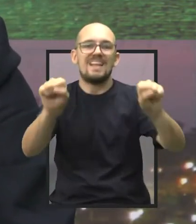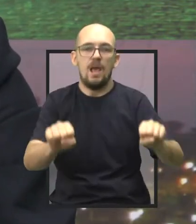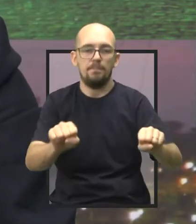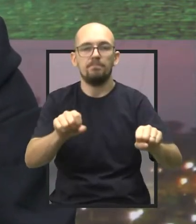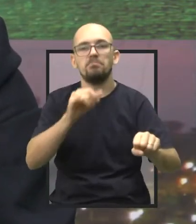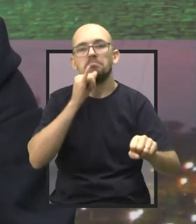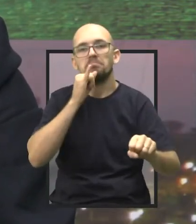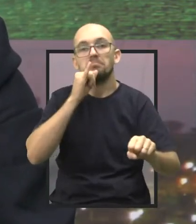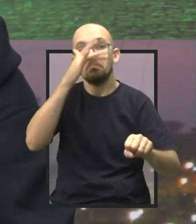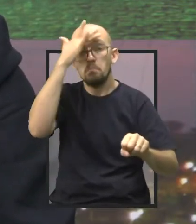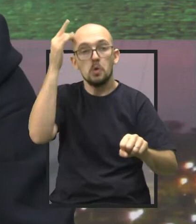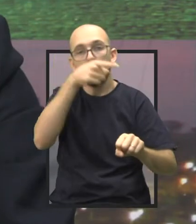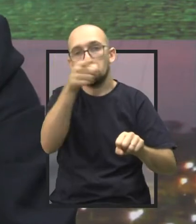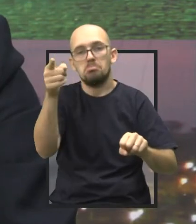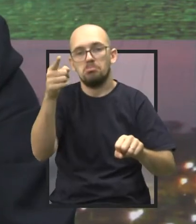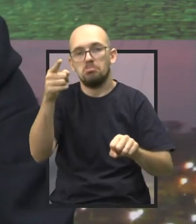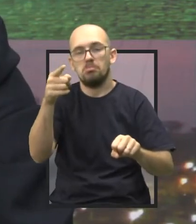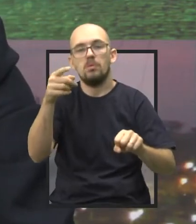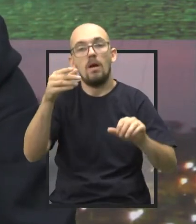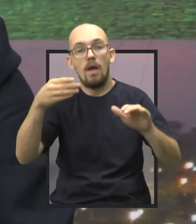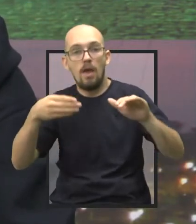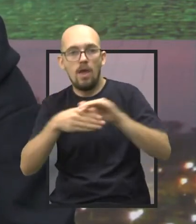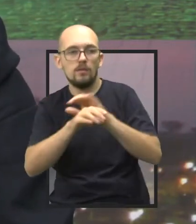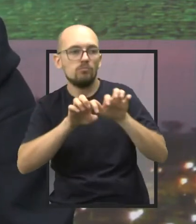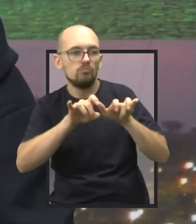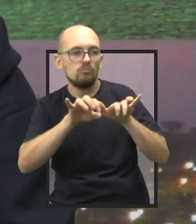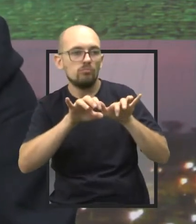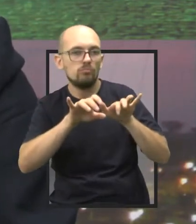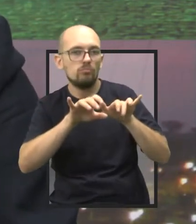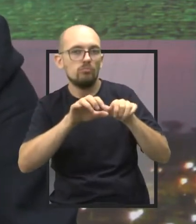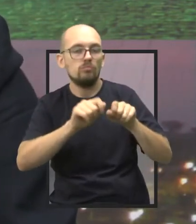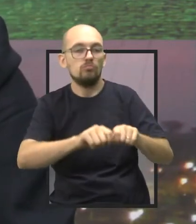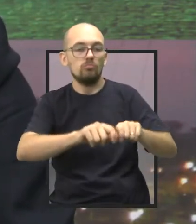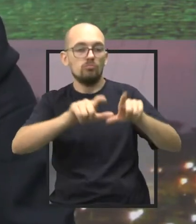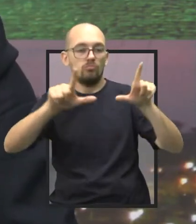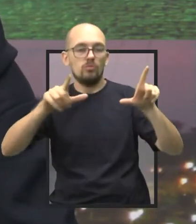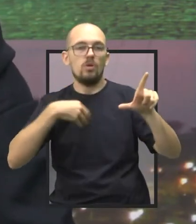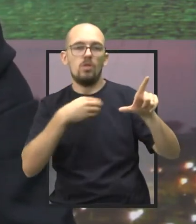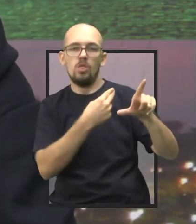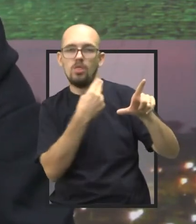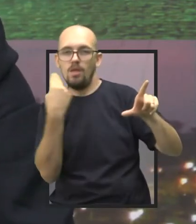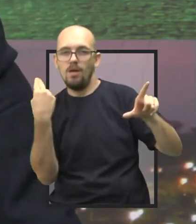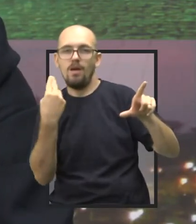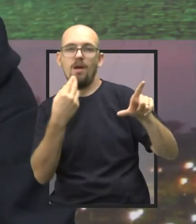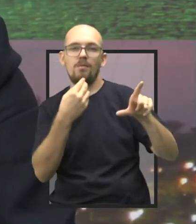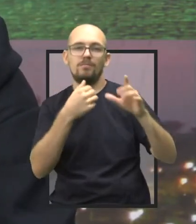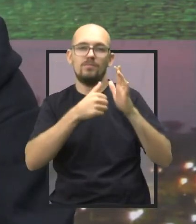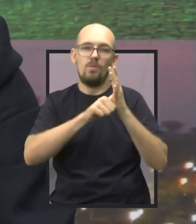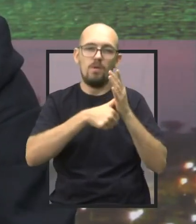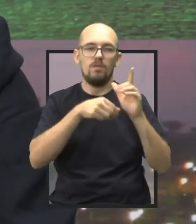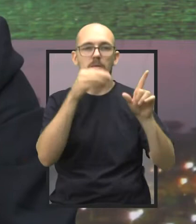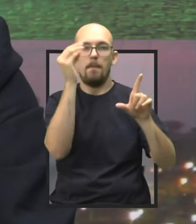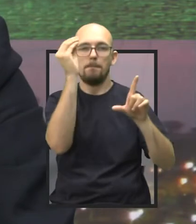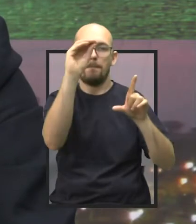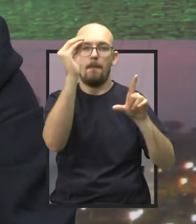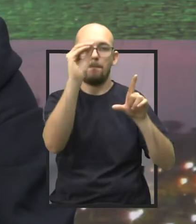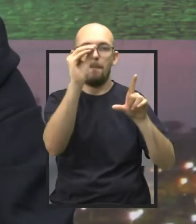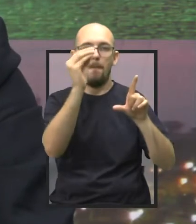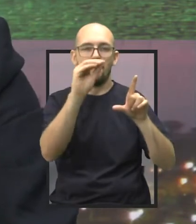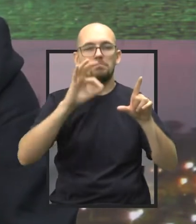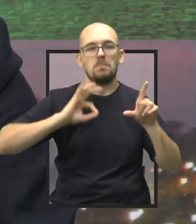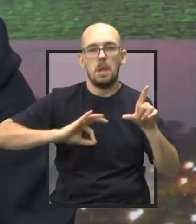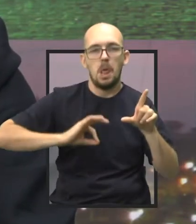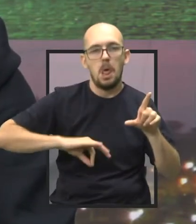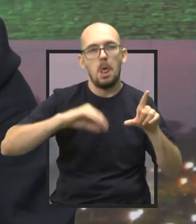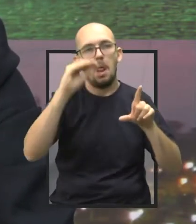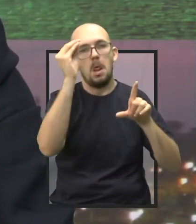entra na Secretaria de Habitação, tem o cadastro habitacional, lá vai lá e preenche todos os dizeres, os termos,